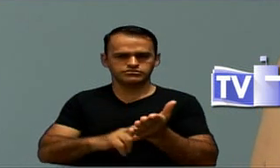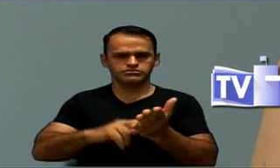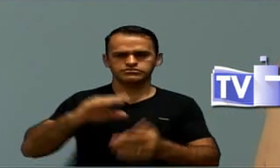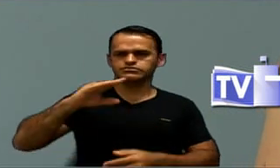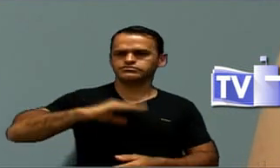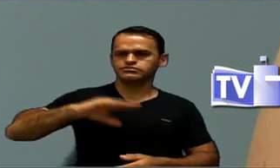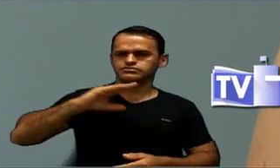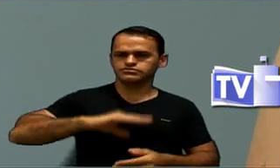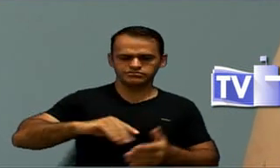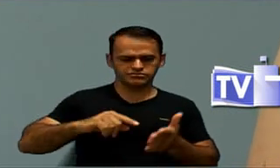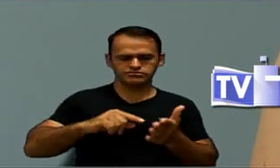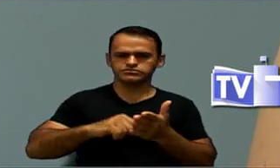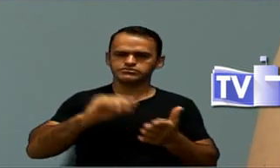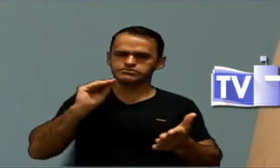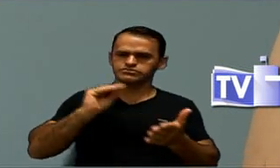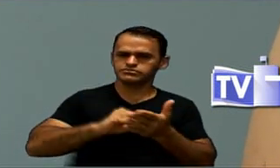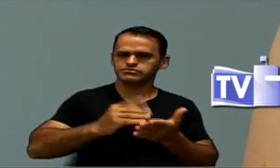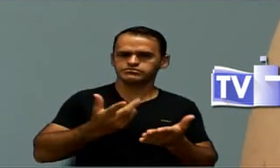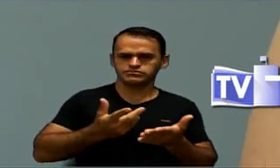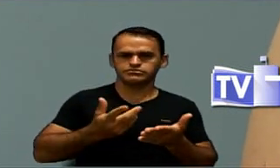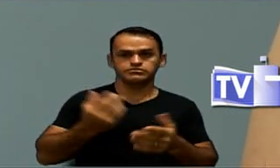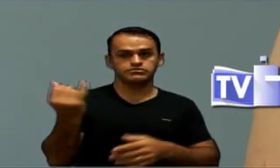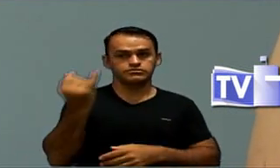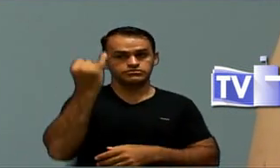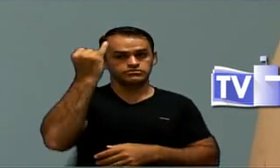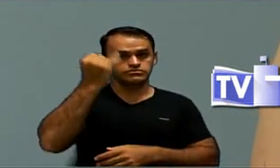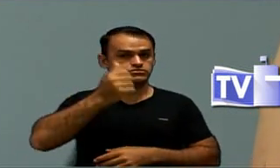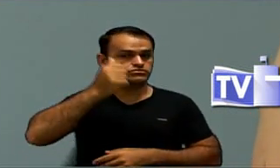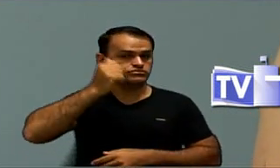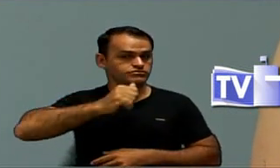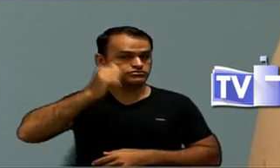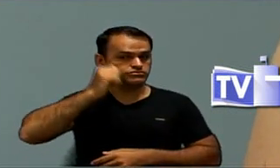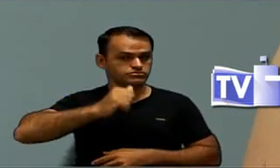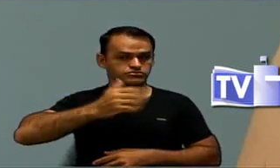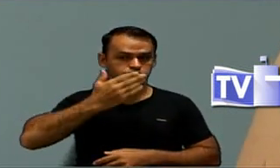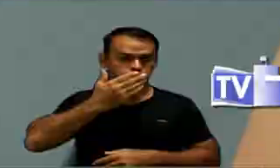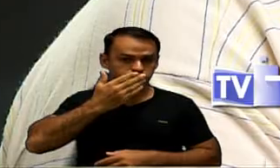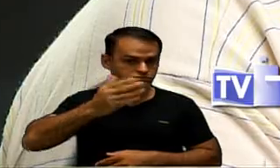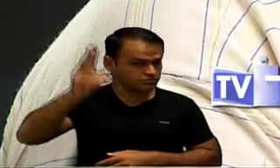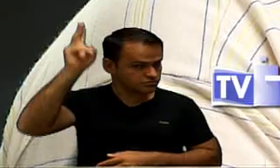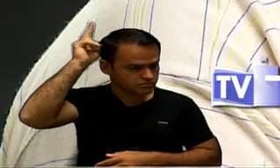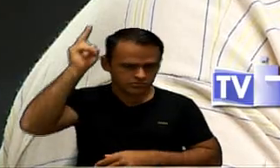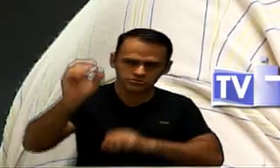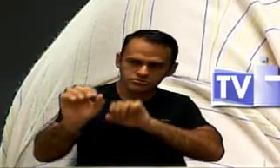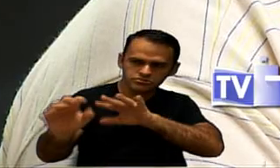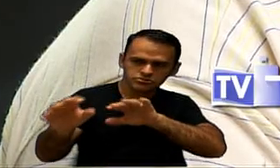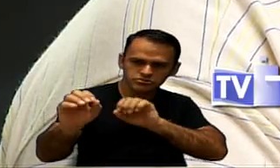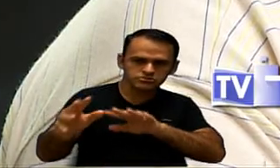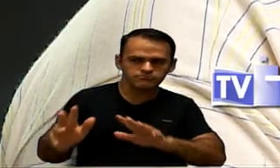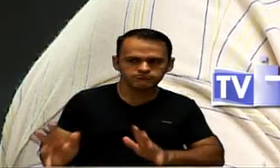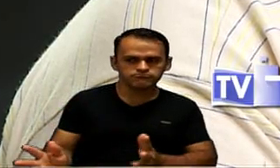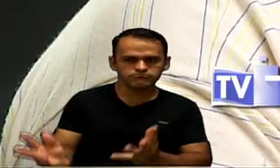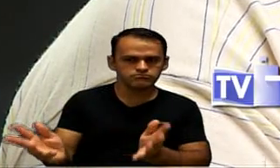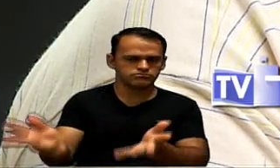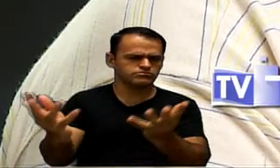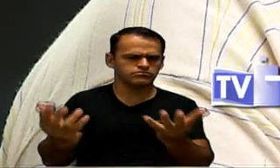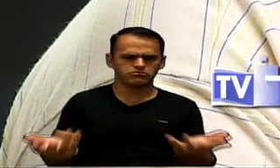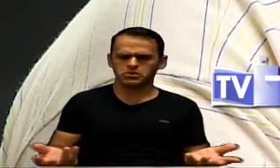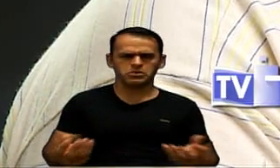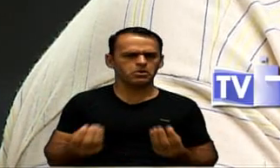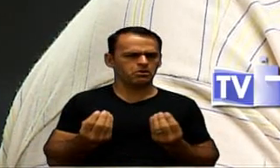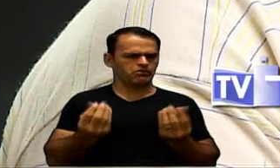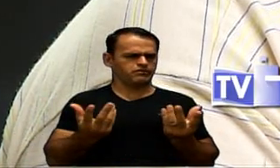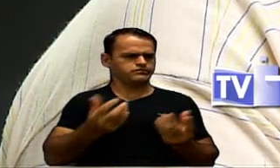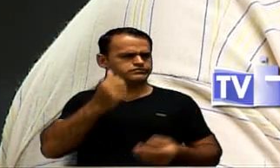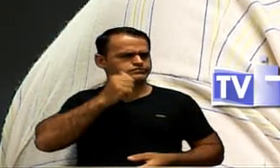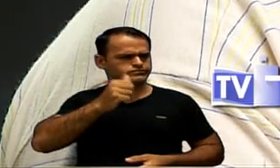comentando que seria interessante também o ensino das mulheres, né, das mulheres indígenas, e ao mesmo tempo veio a ressalva falando que onde já se viu ensinar